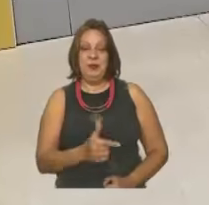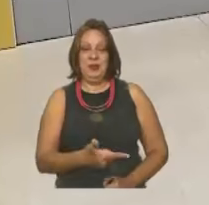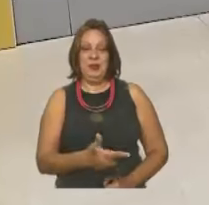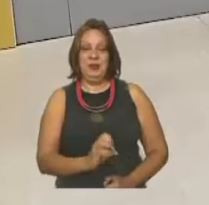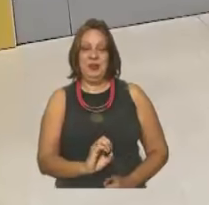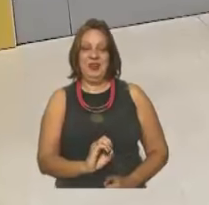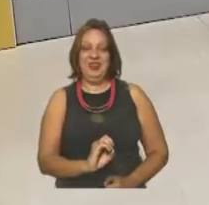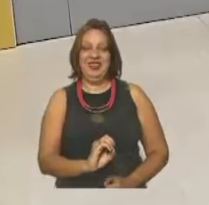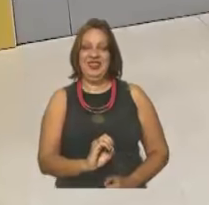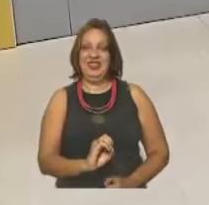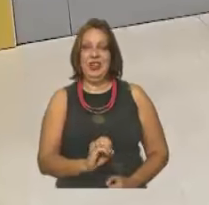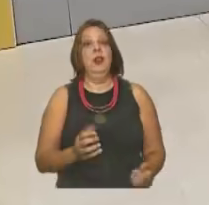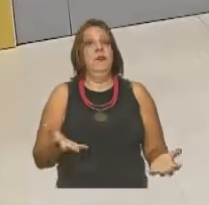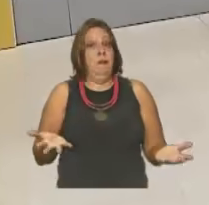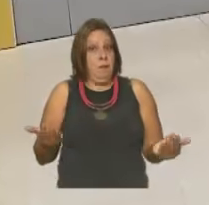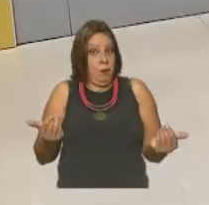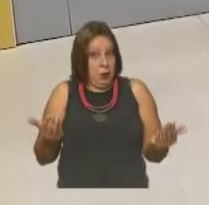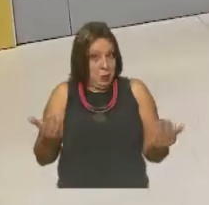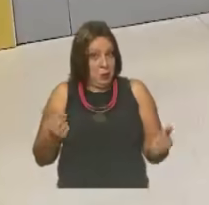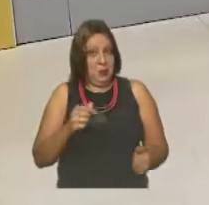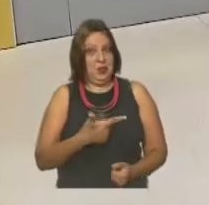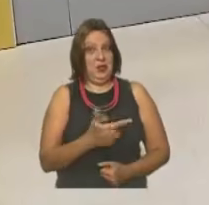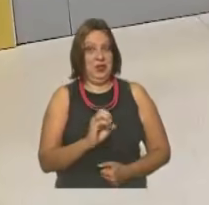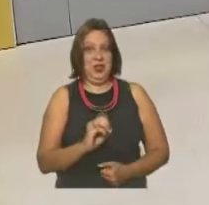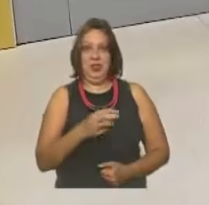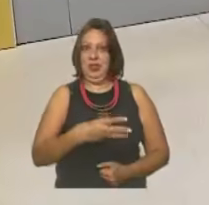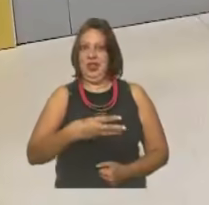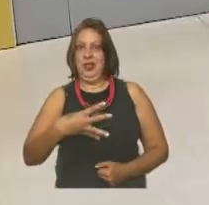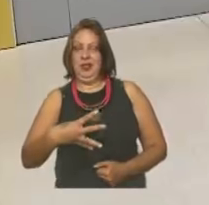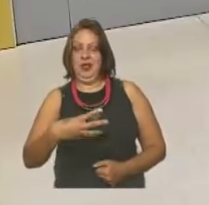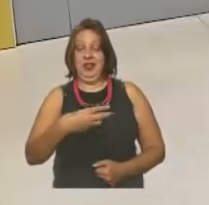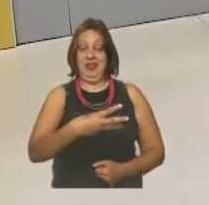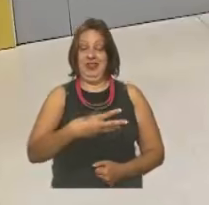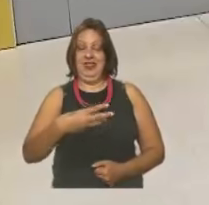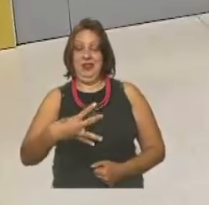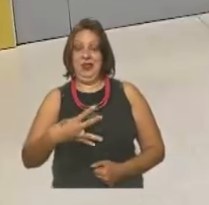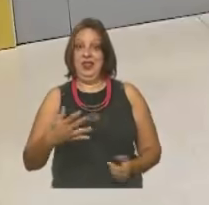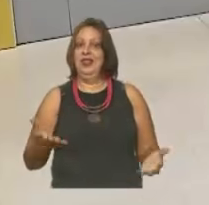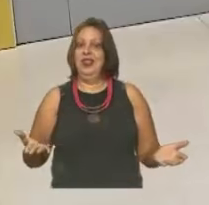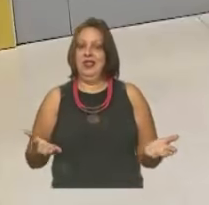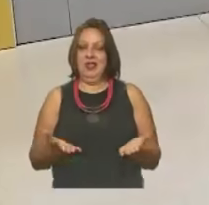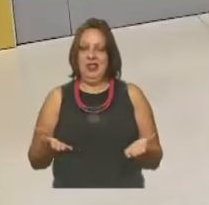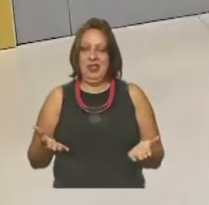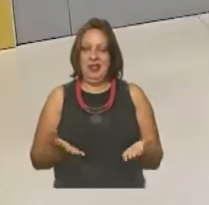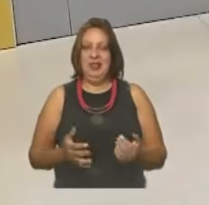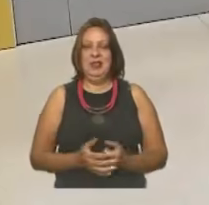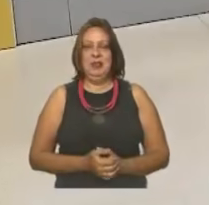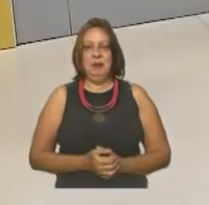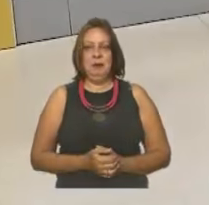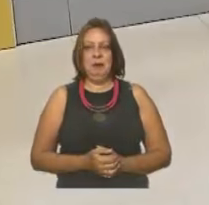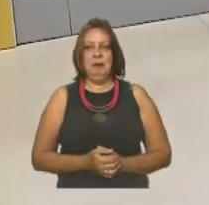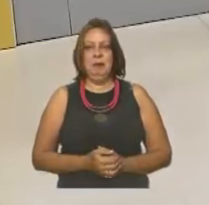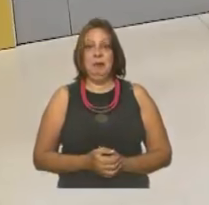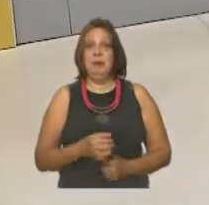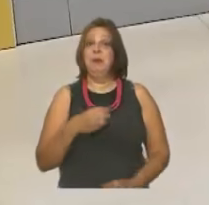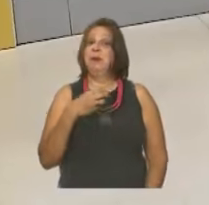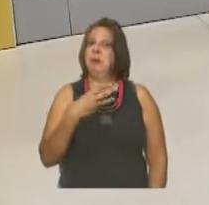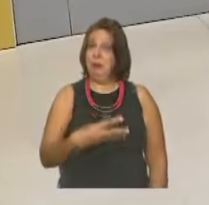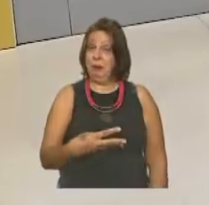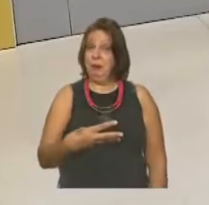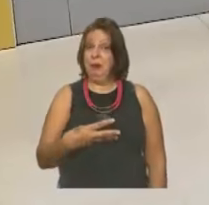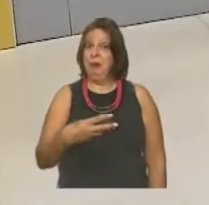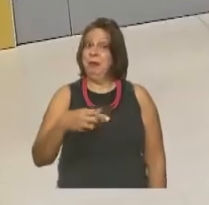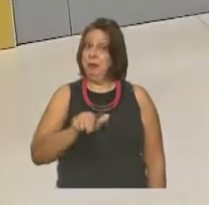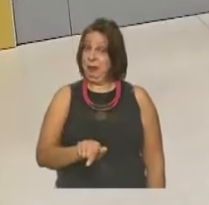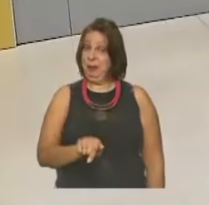20. Vamos, número 20. 34 agora, 34. 3, 4, 34. E